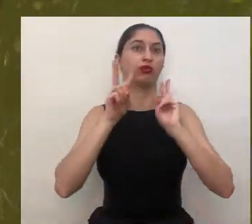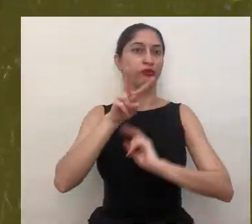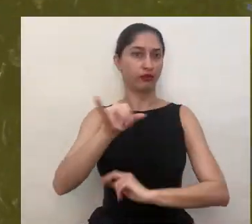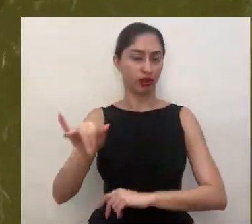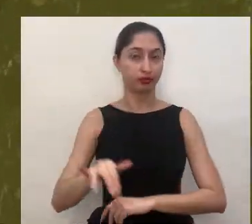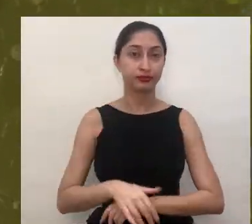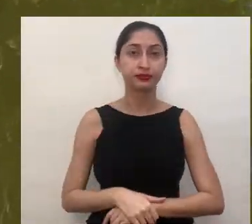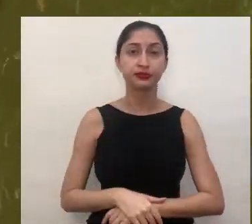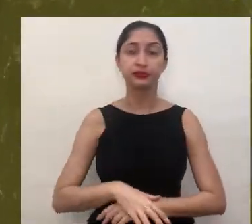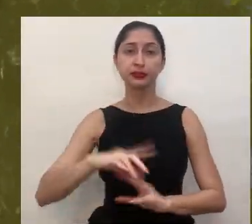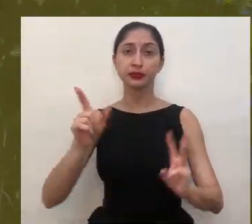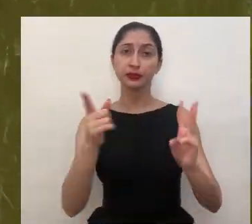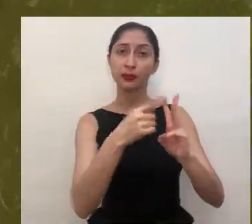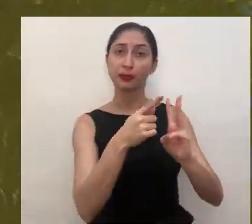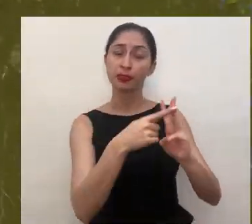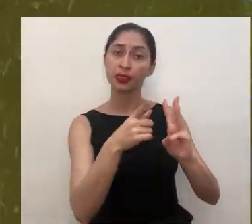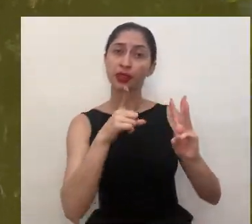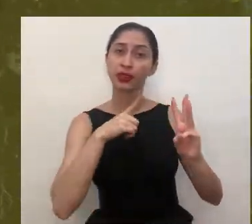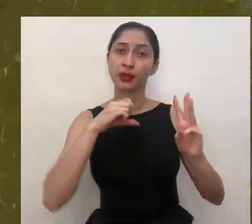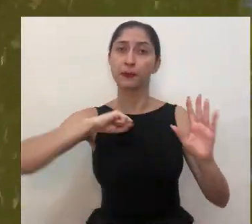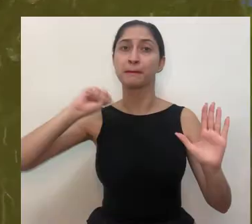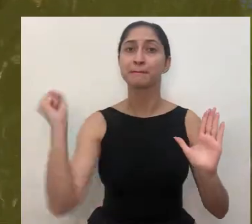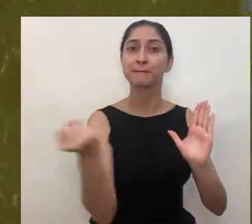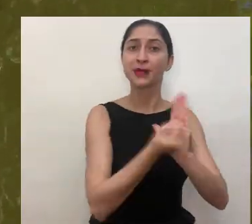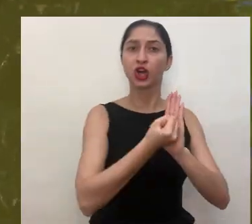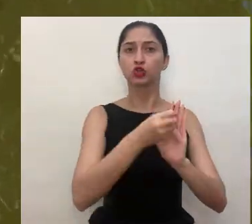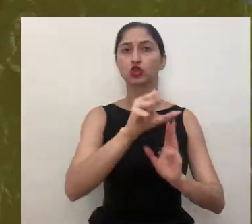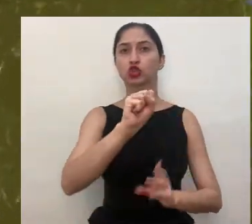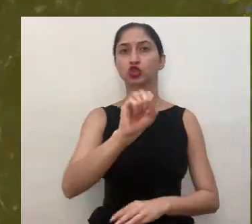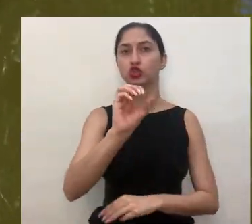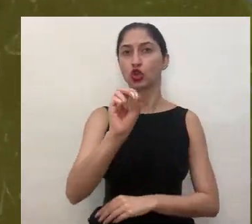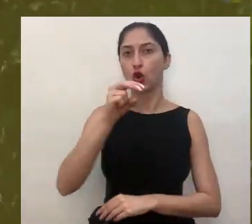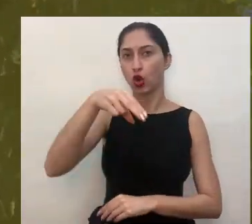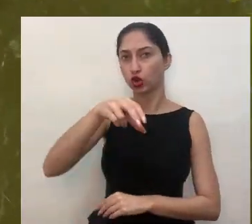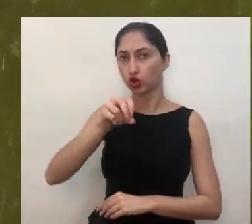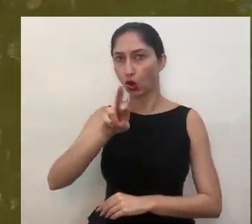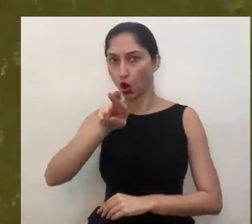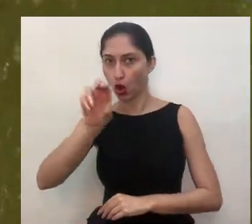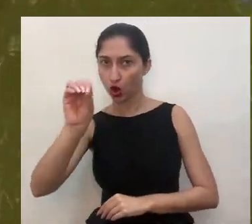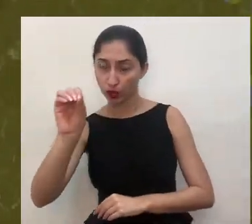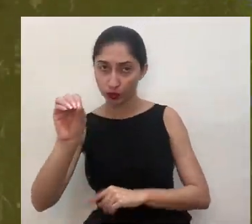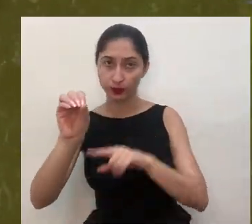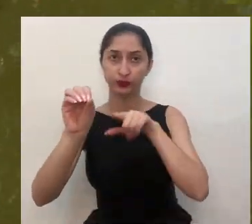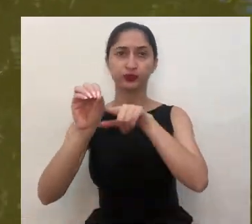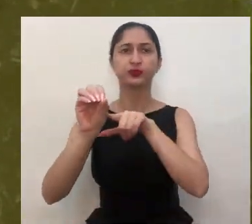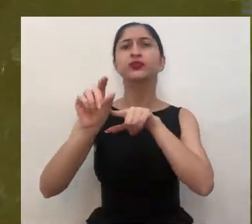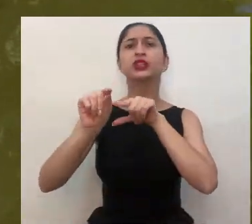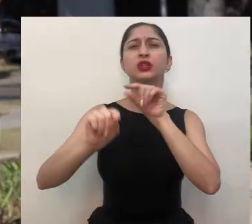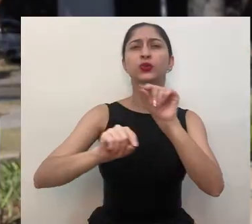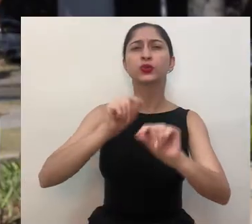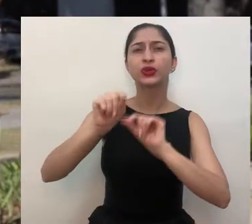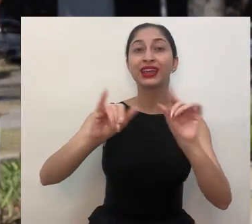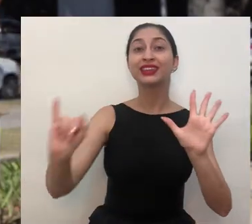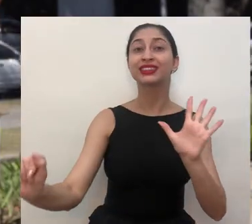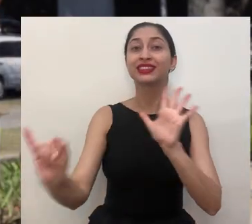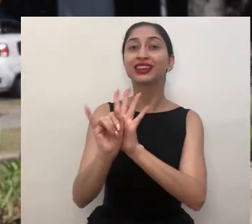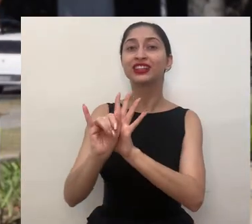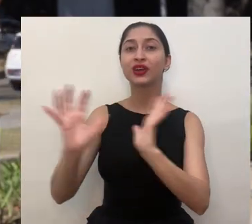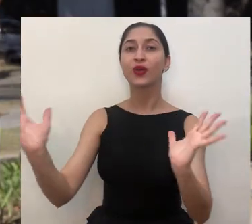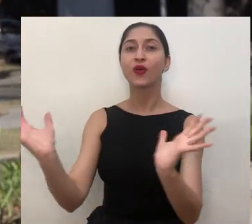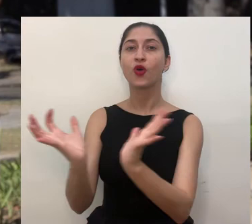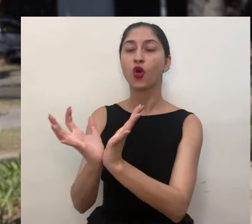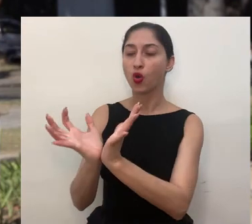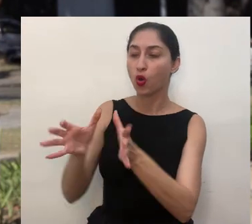é um som característico de uma certa comunidade, presente somente ali naquele contexto, que traz uma identidade para aquela paisagem.